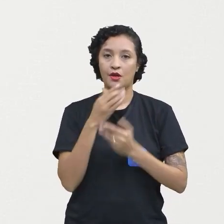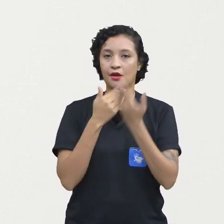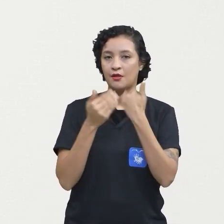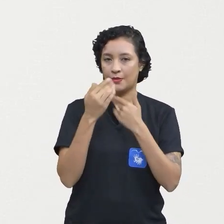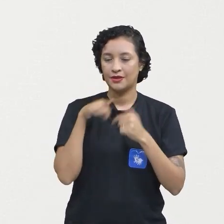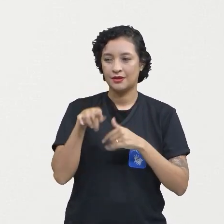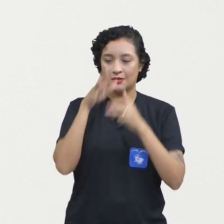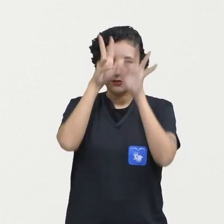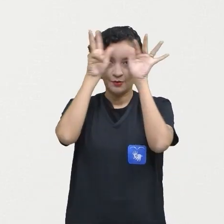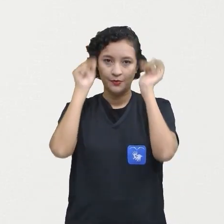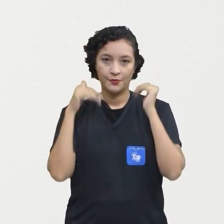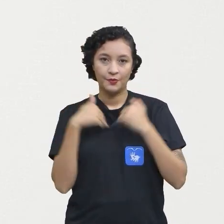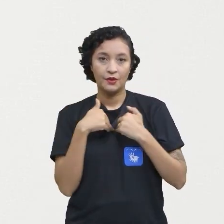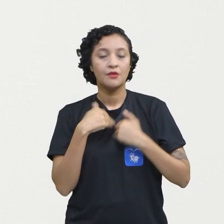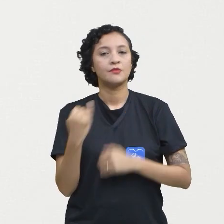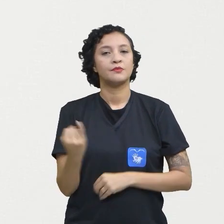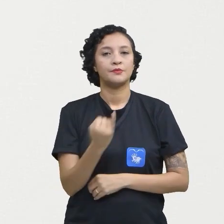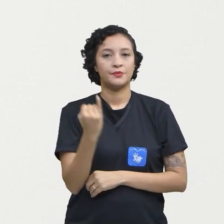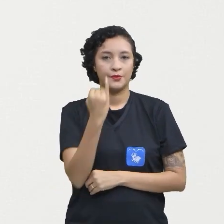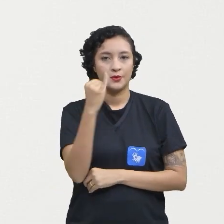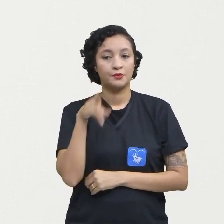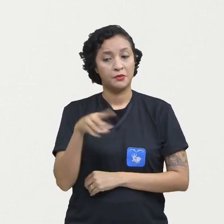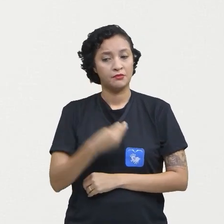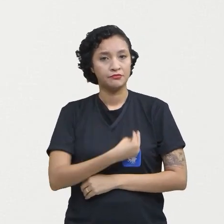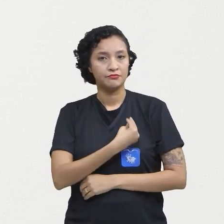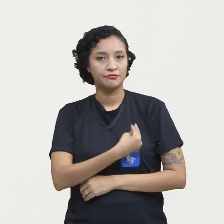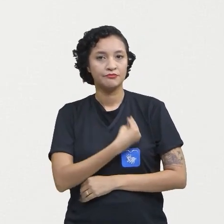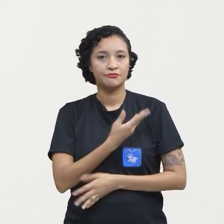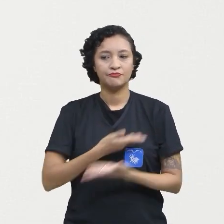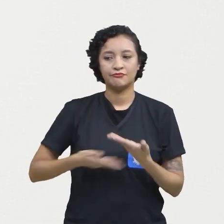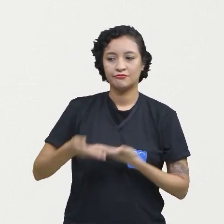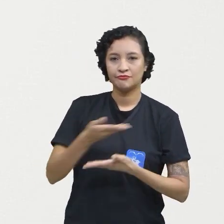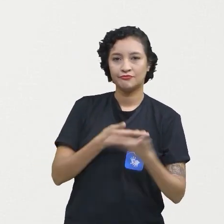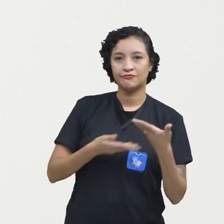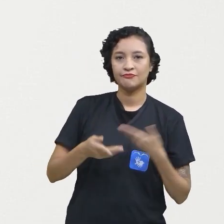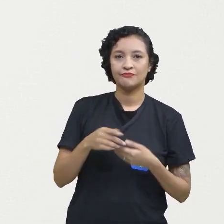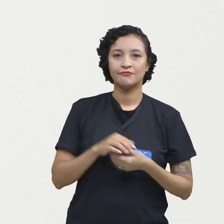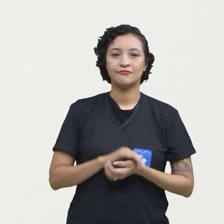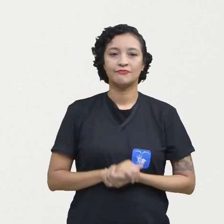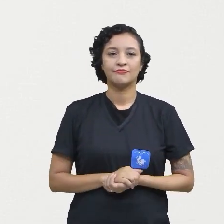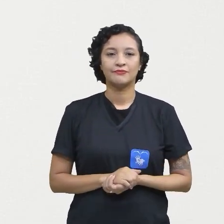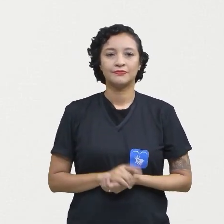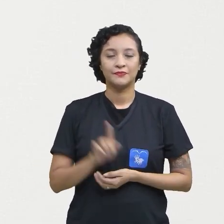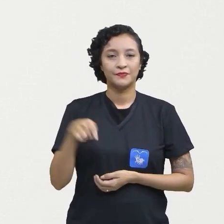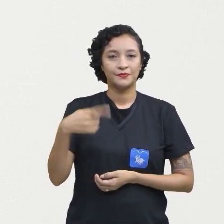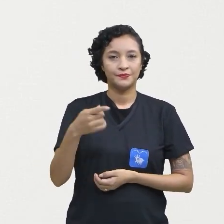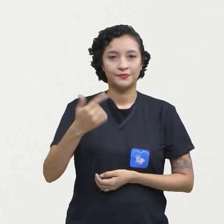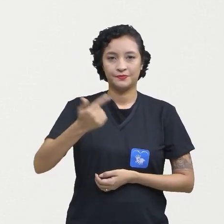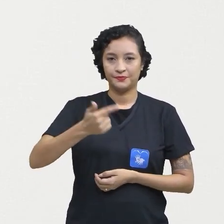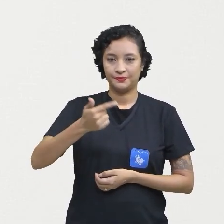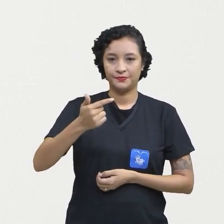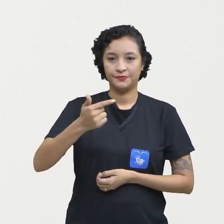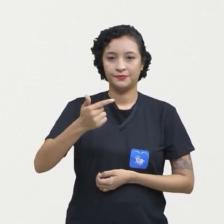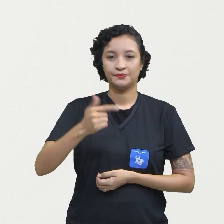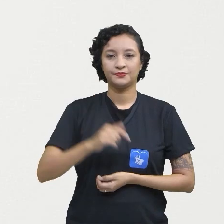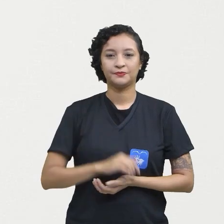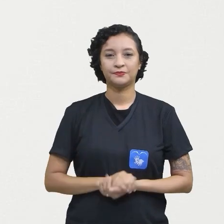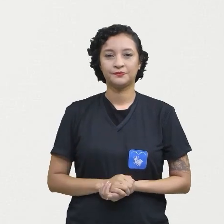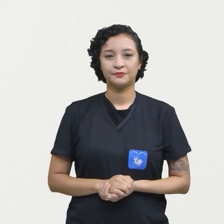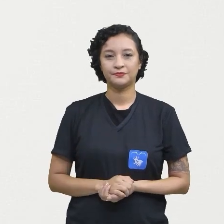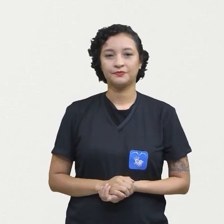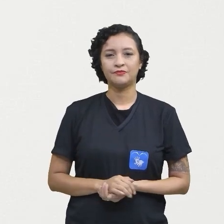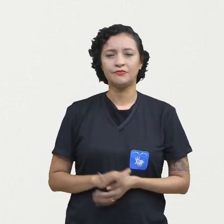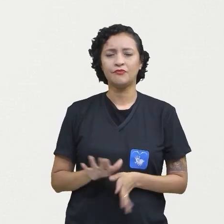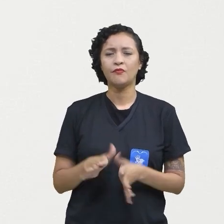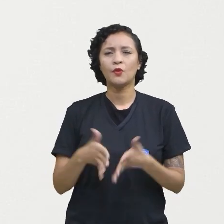ele participe da vida selvagem. Vamos para o número 2.